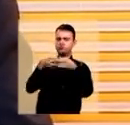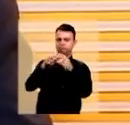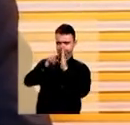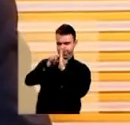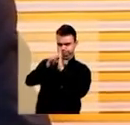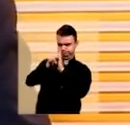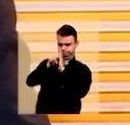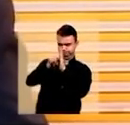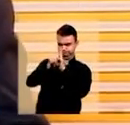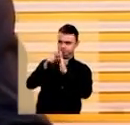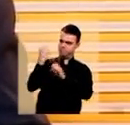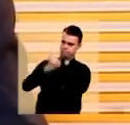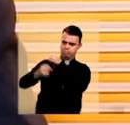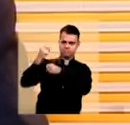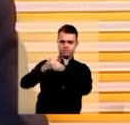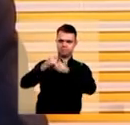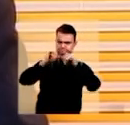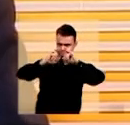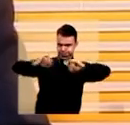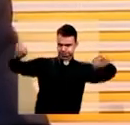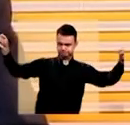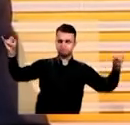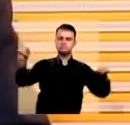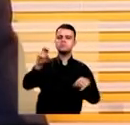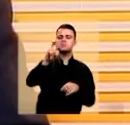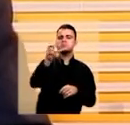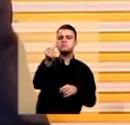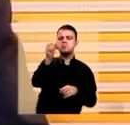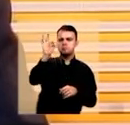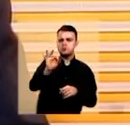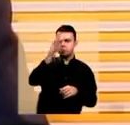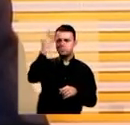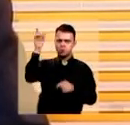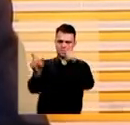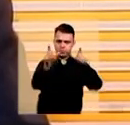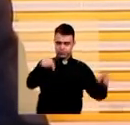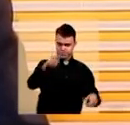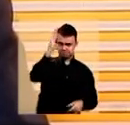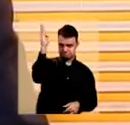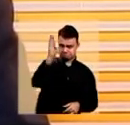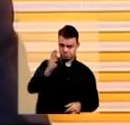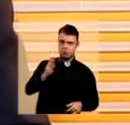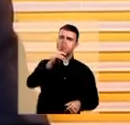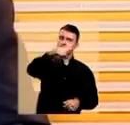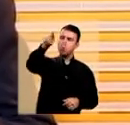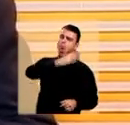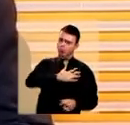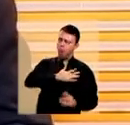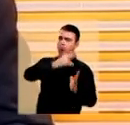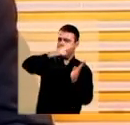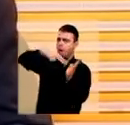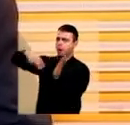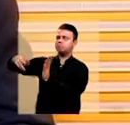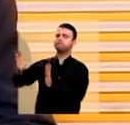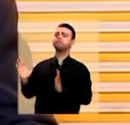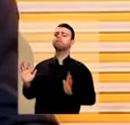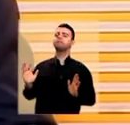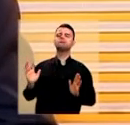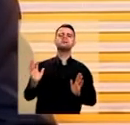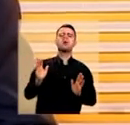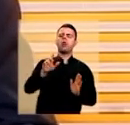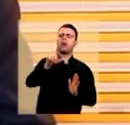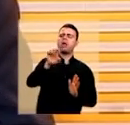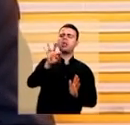Uma pesquisa realizada, publicada no ano passado, 56% da população se considera leitor.